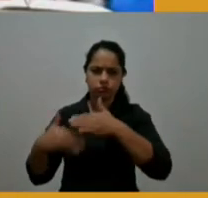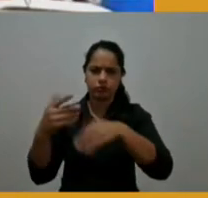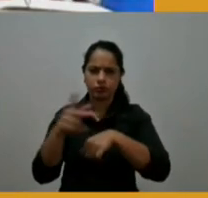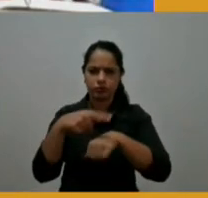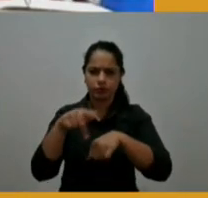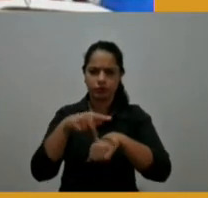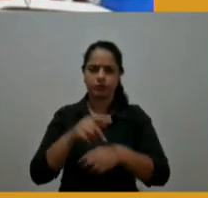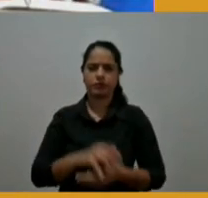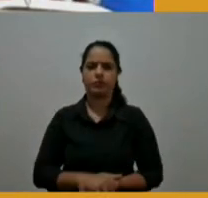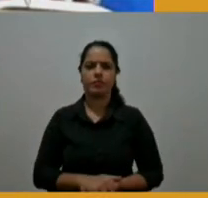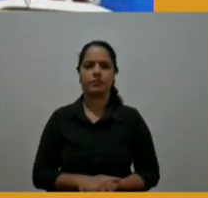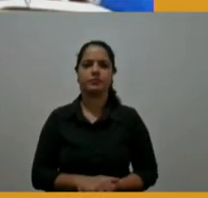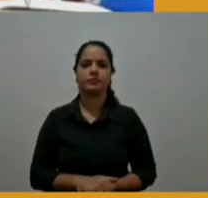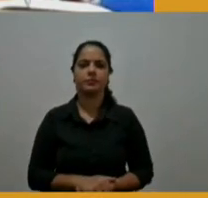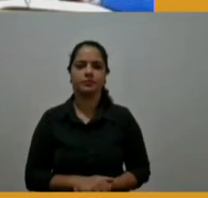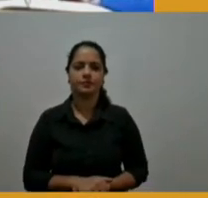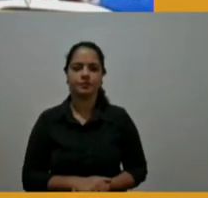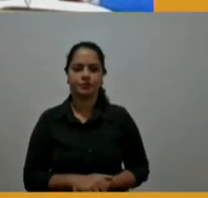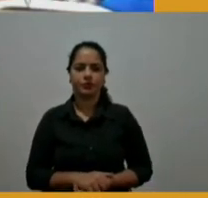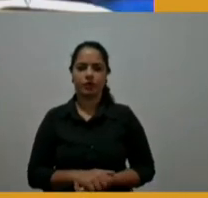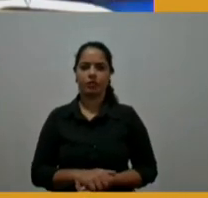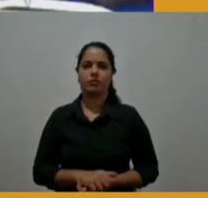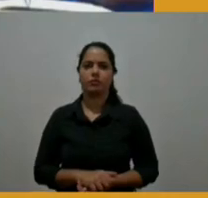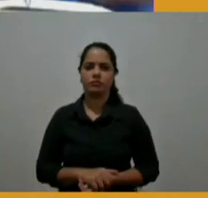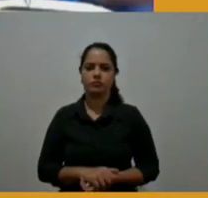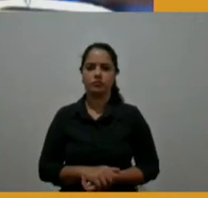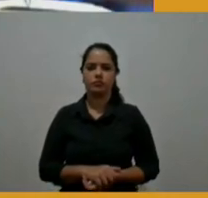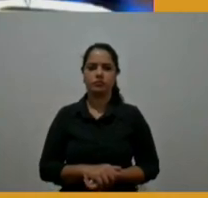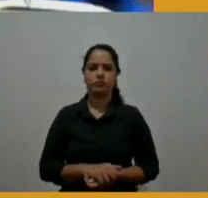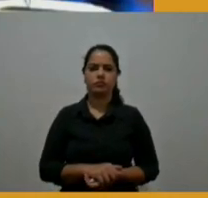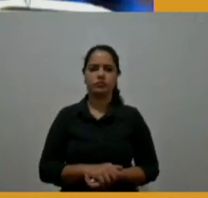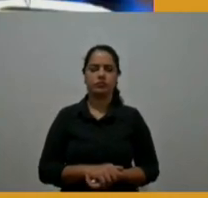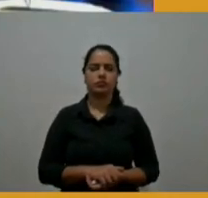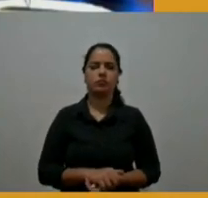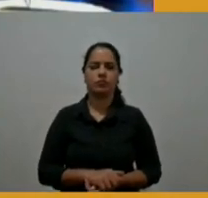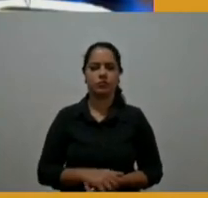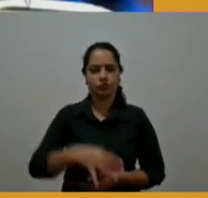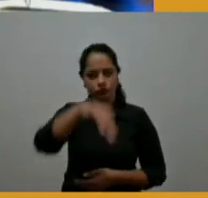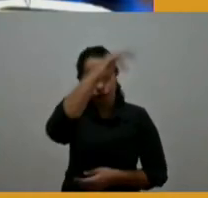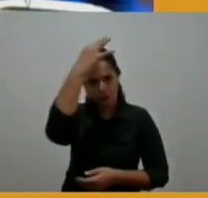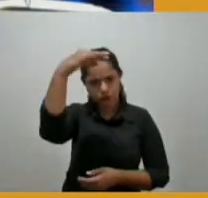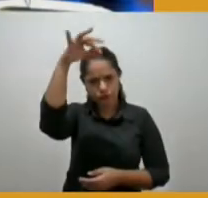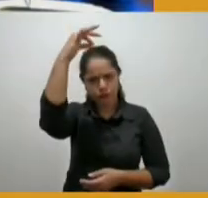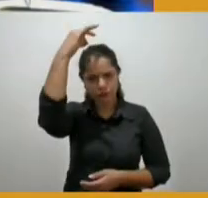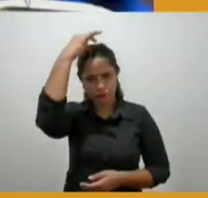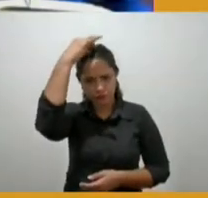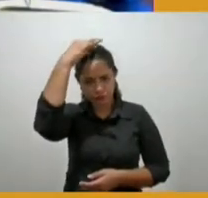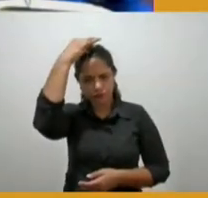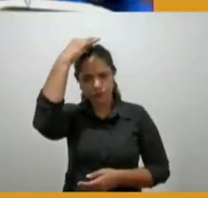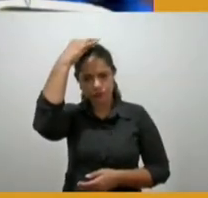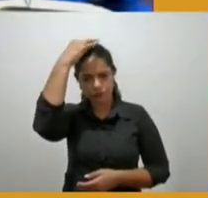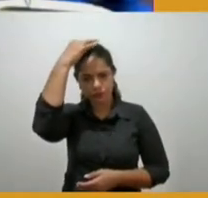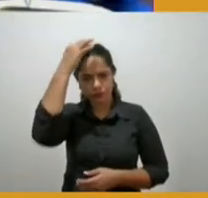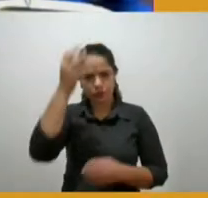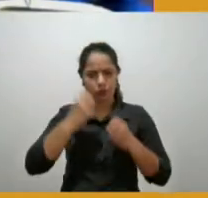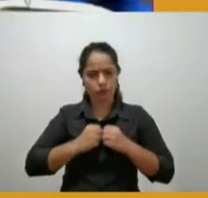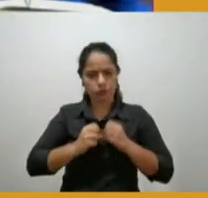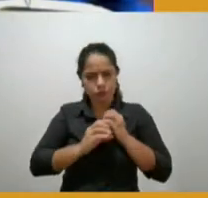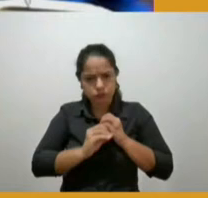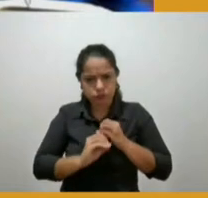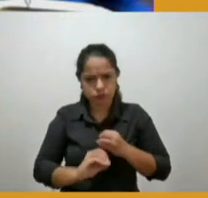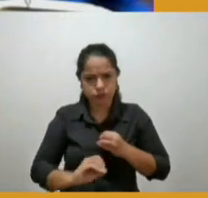Bem, acho que o caso de saneamento no Espírito Santo é um caso bom, né? Independente da lei, ou antes mesmo da